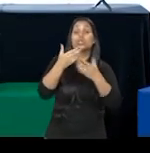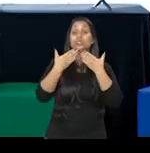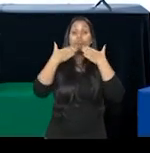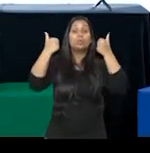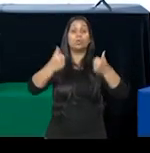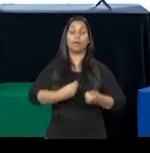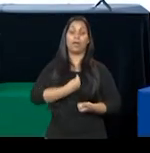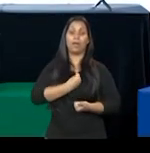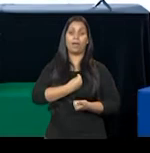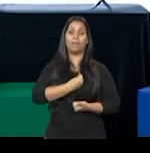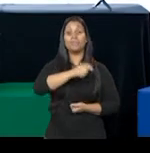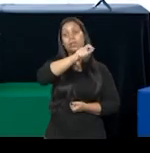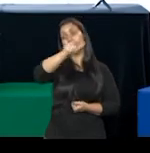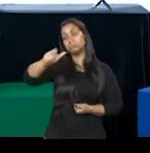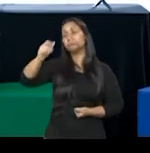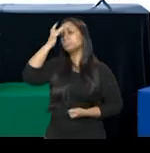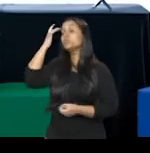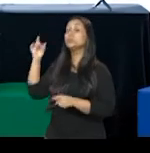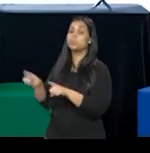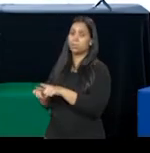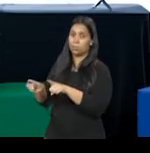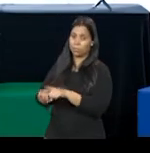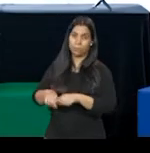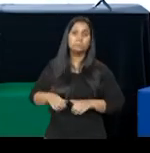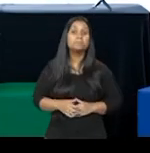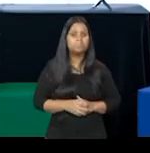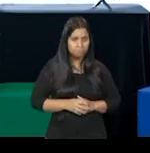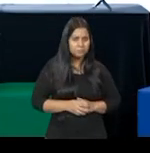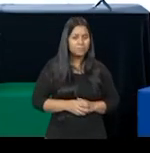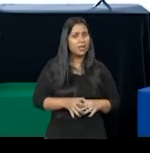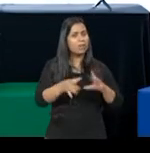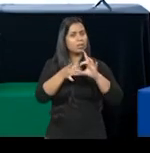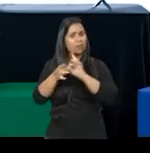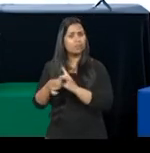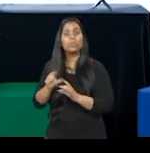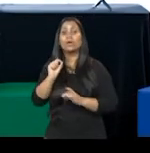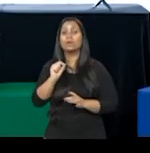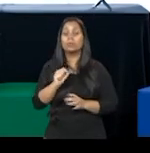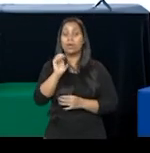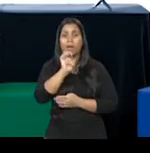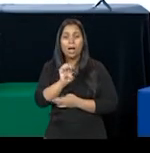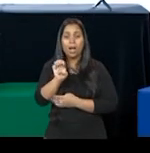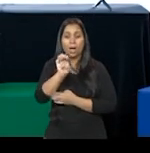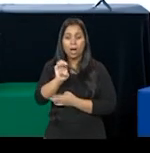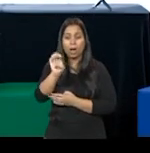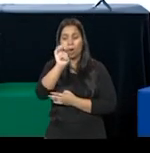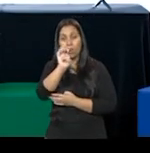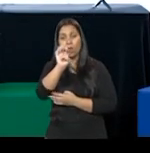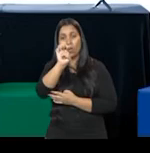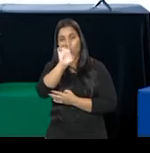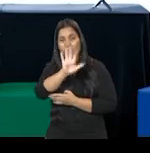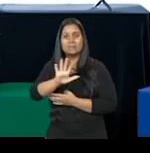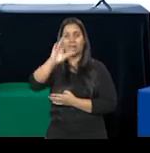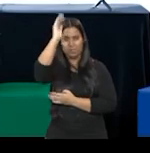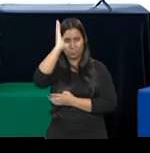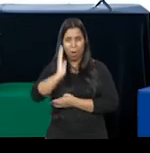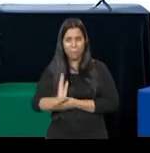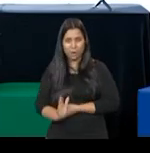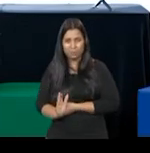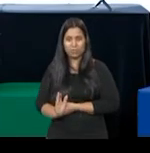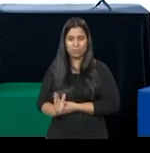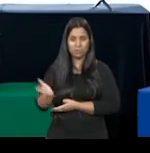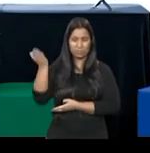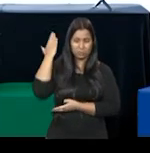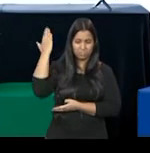de melhorar a sua vida e a das outras pessoas. Ela está bastante vinculada ao Estado, aquele com E maiúsculo que